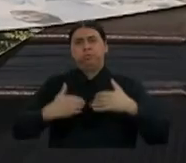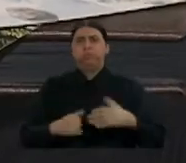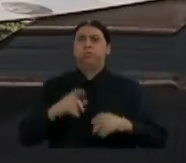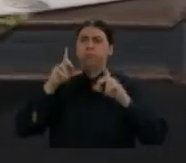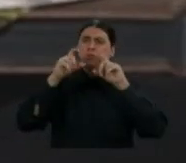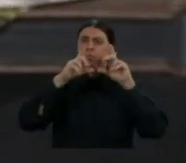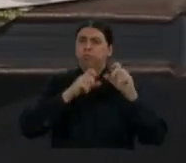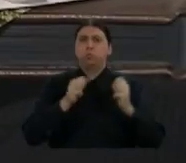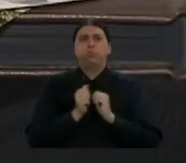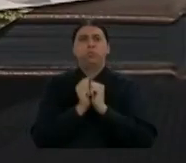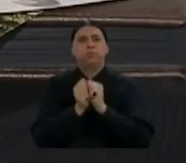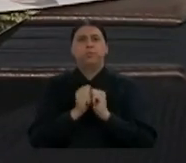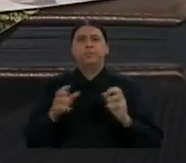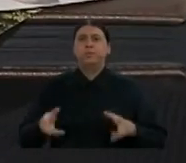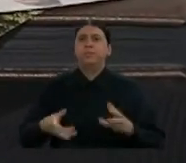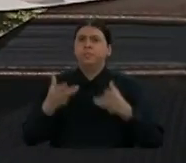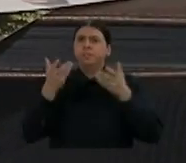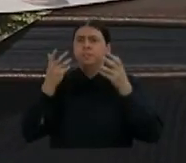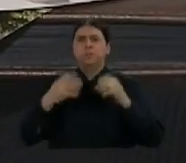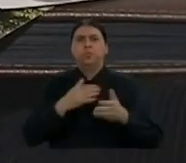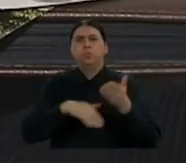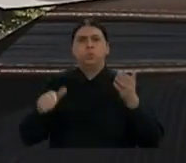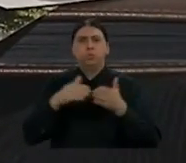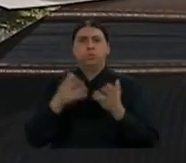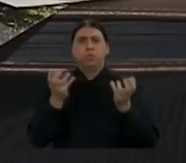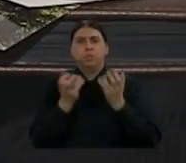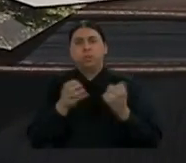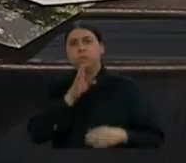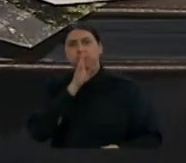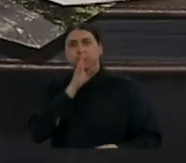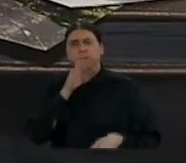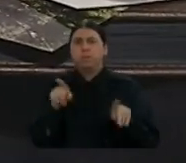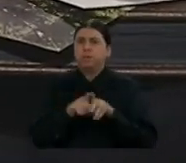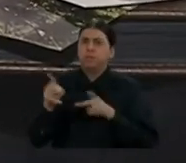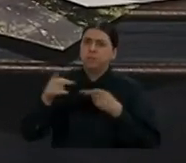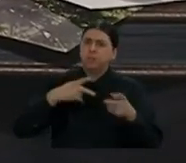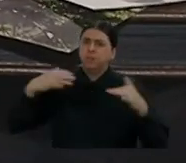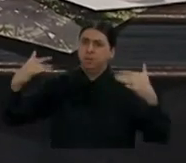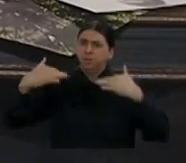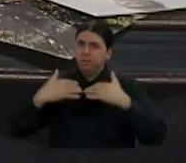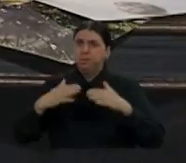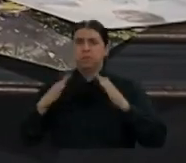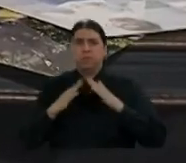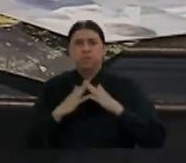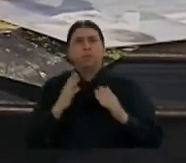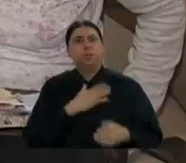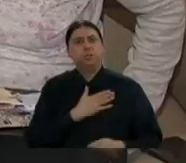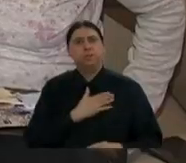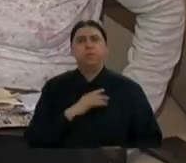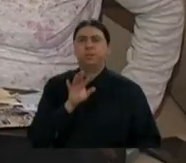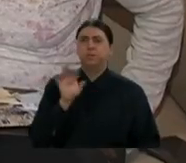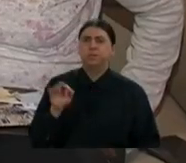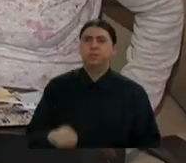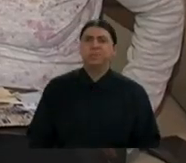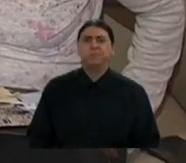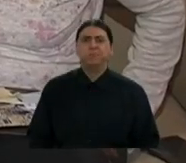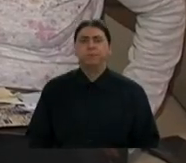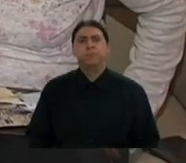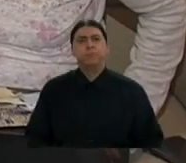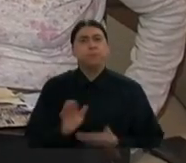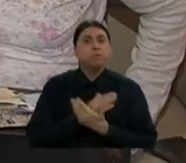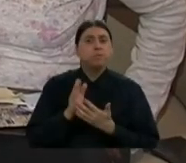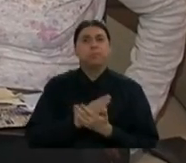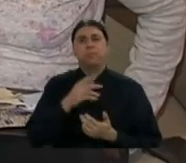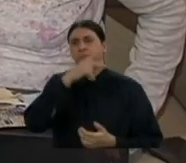foi aquela vibração é todo mundo querendo conhecer vindo visitar aqui em casa e talvez as pessoas não têm idéia